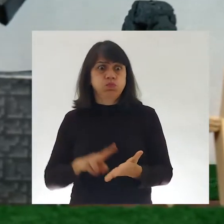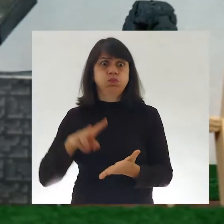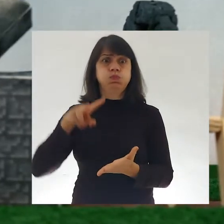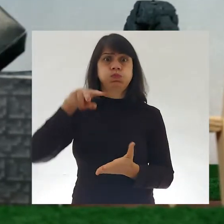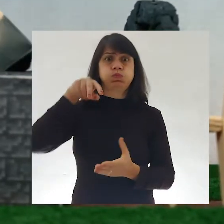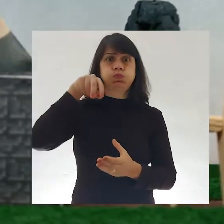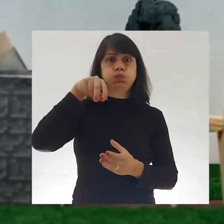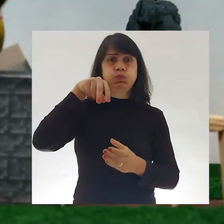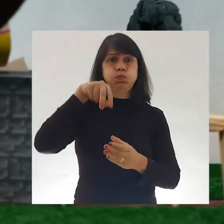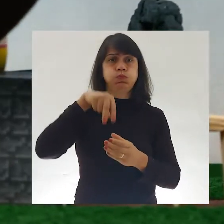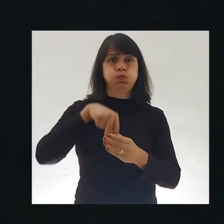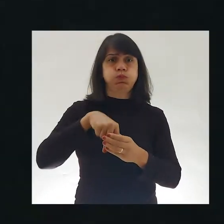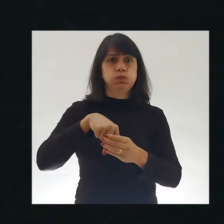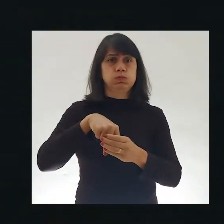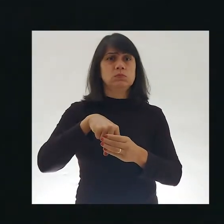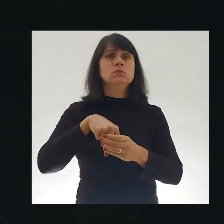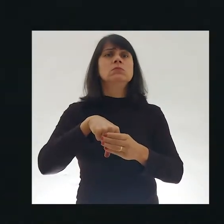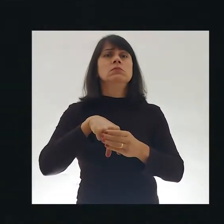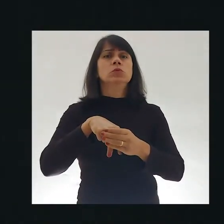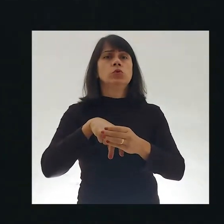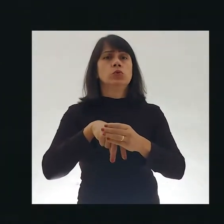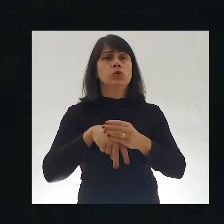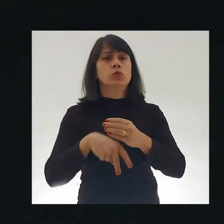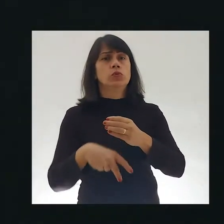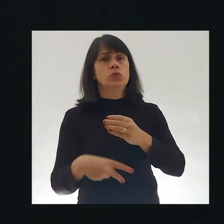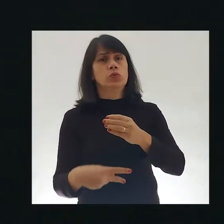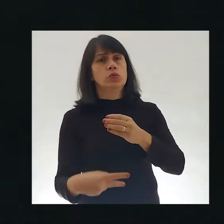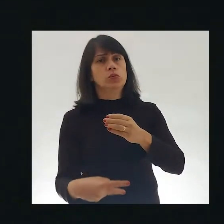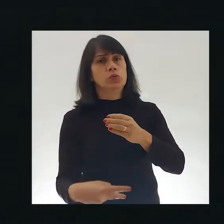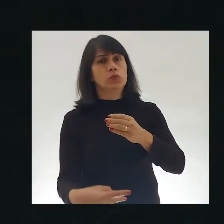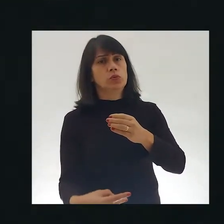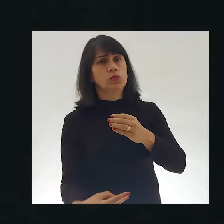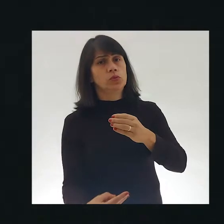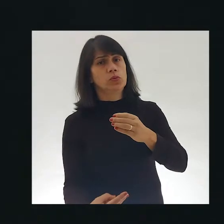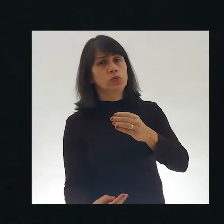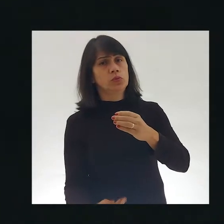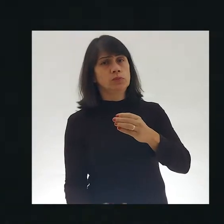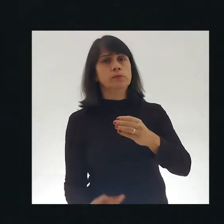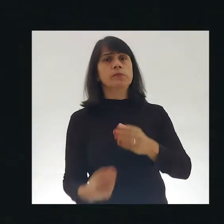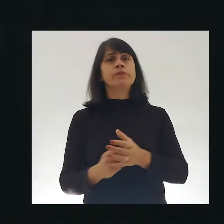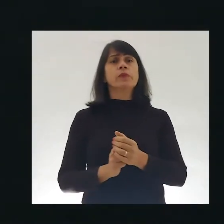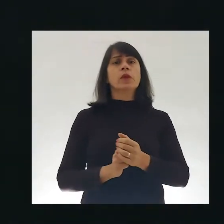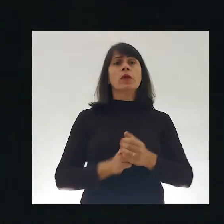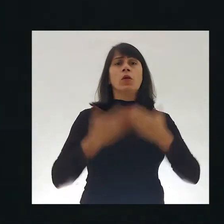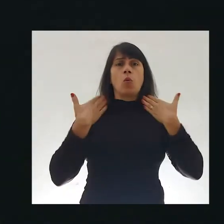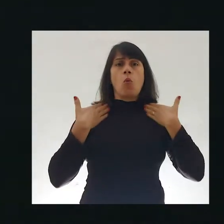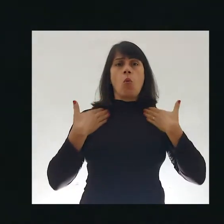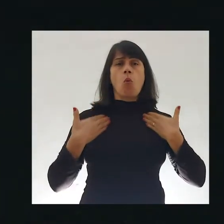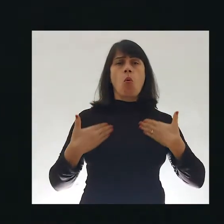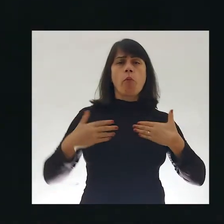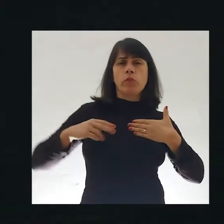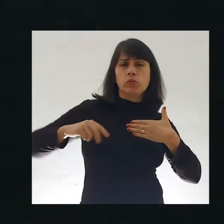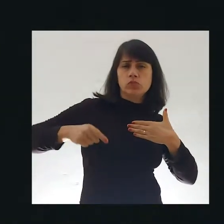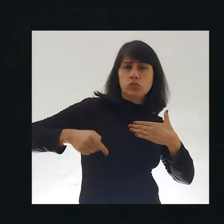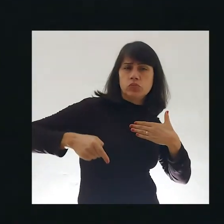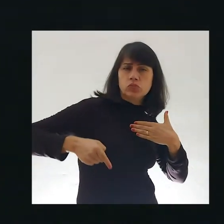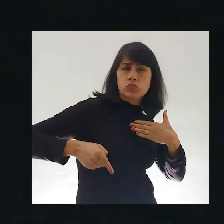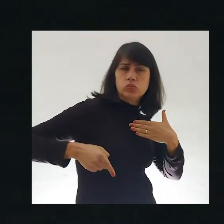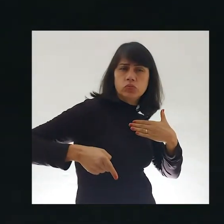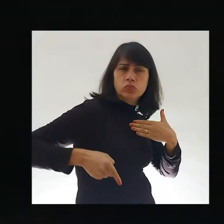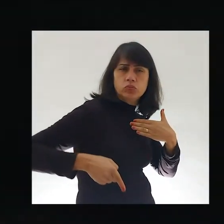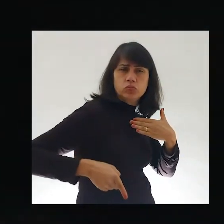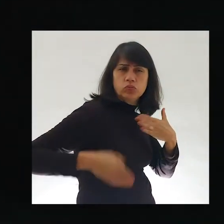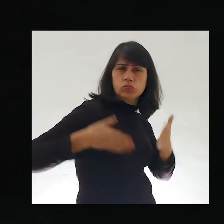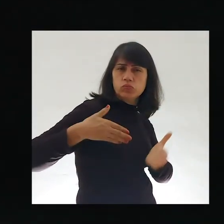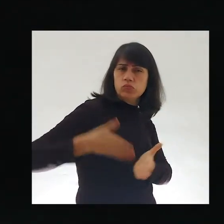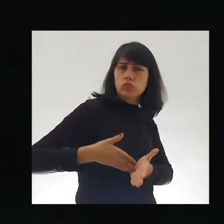atira e mergulha para dentro do poço. Seu corpo desce até chegar